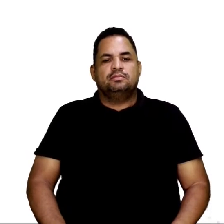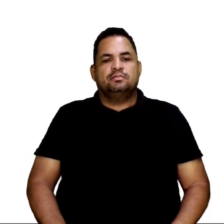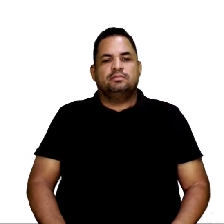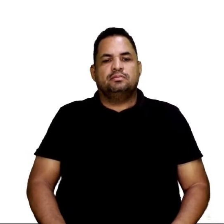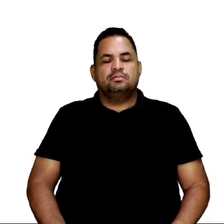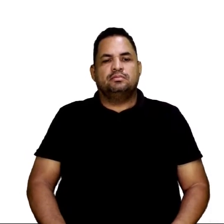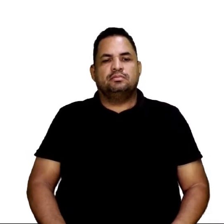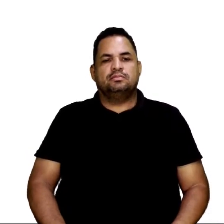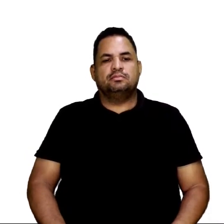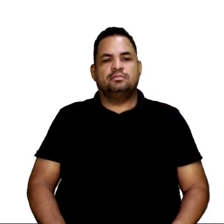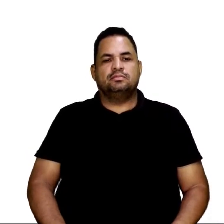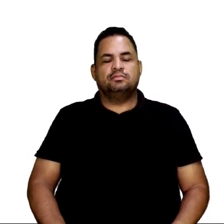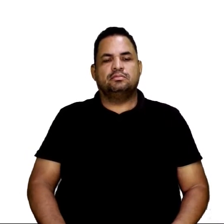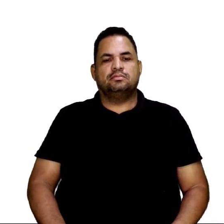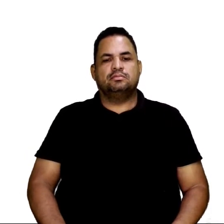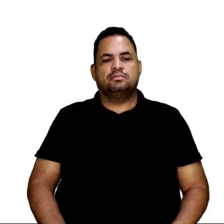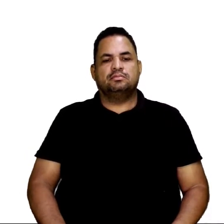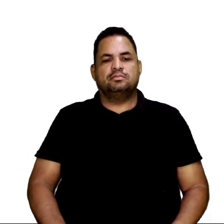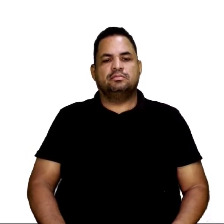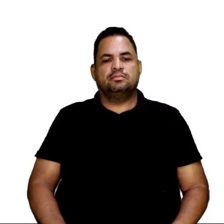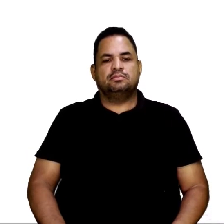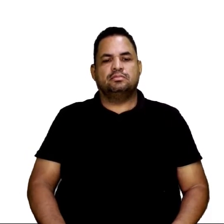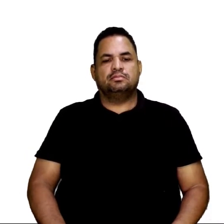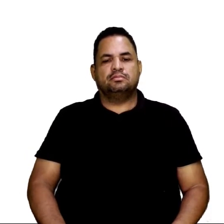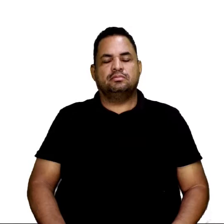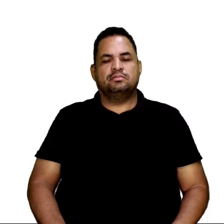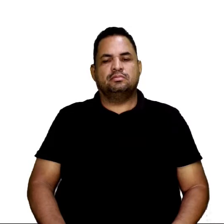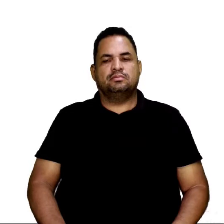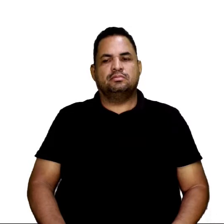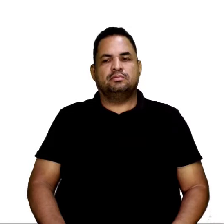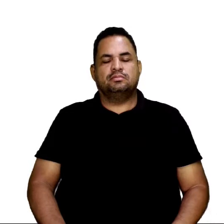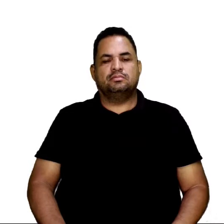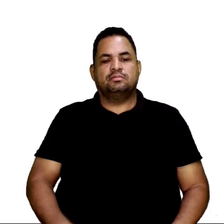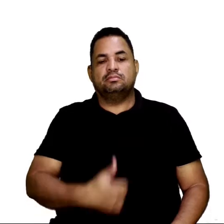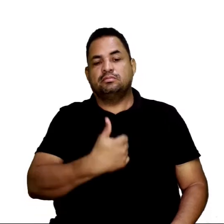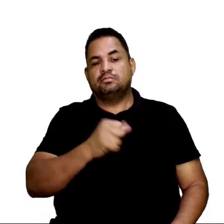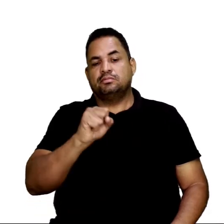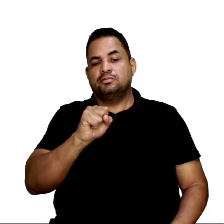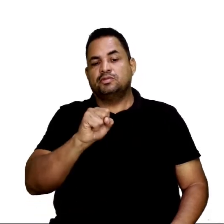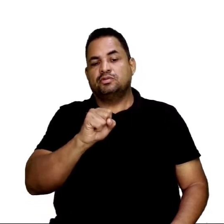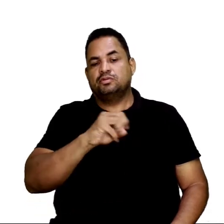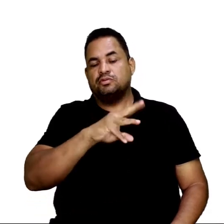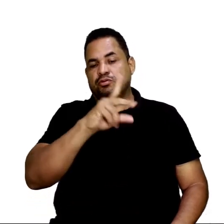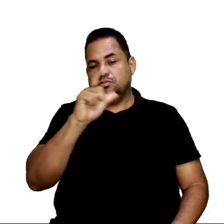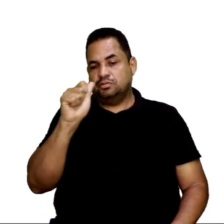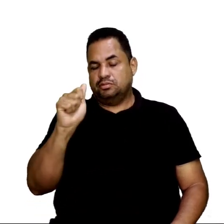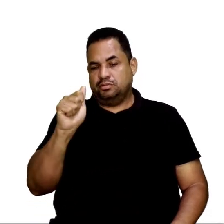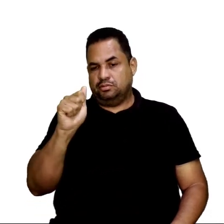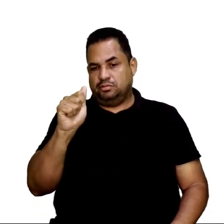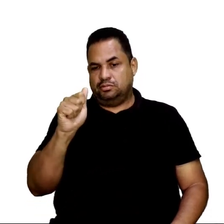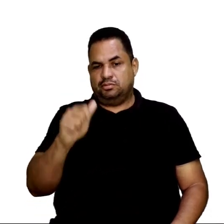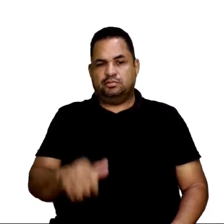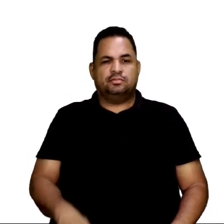que interessante. Opa! Com 18 dias, olha como